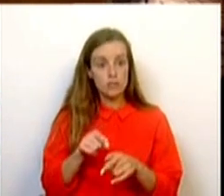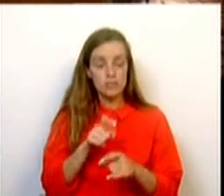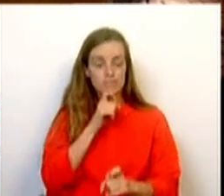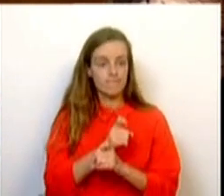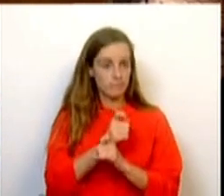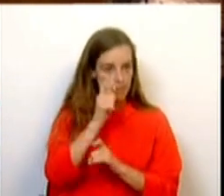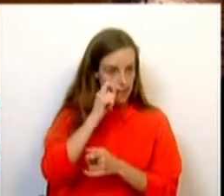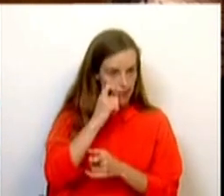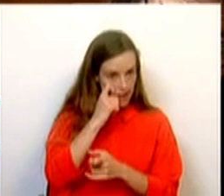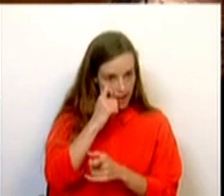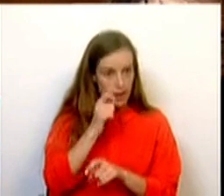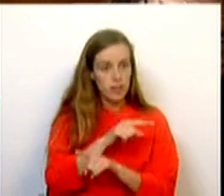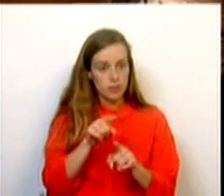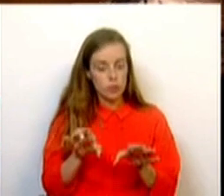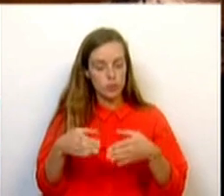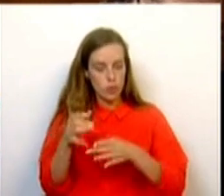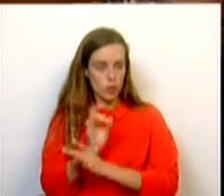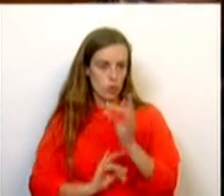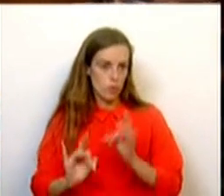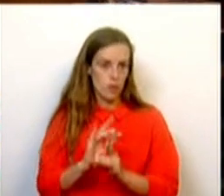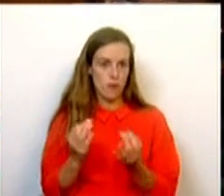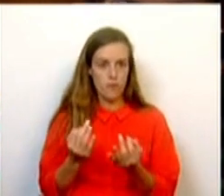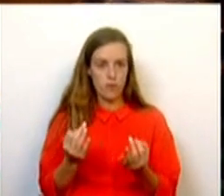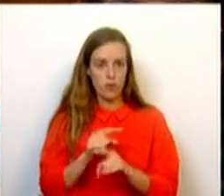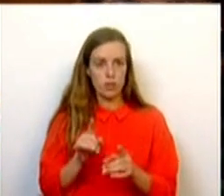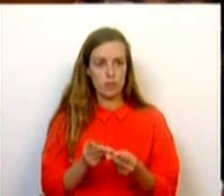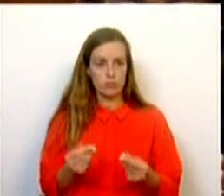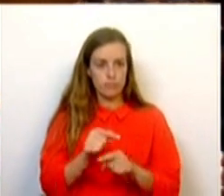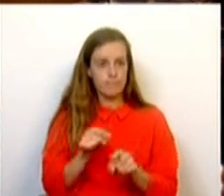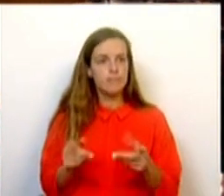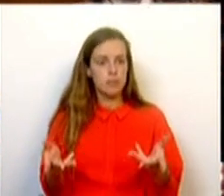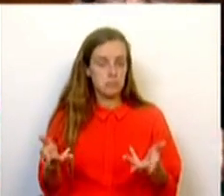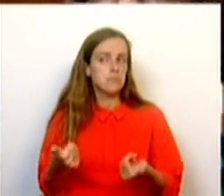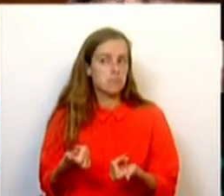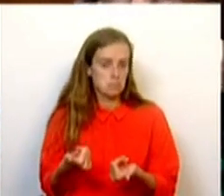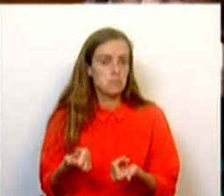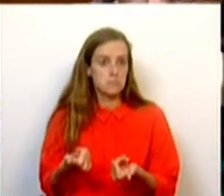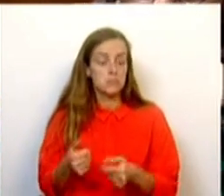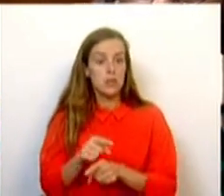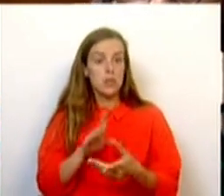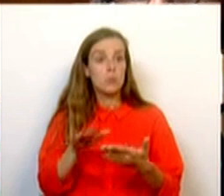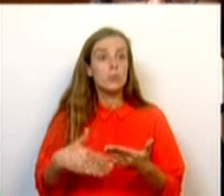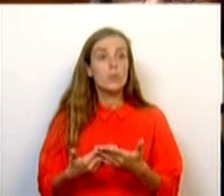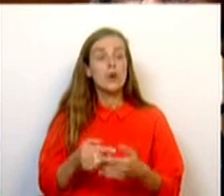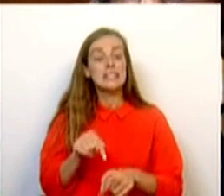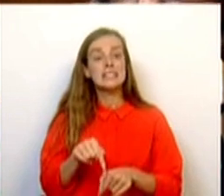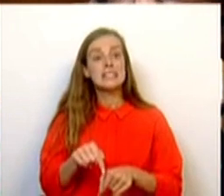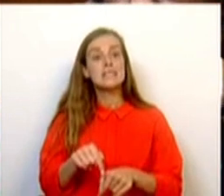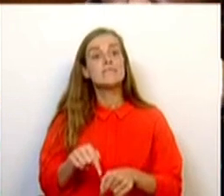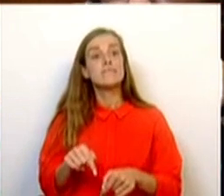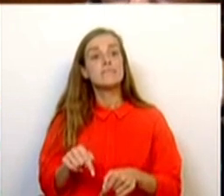exigida pela Comissão Europeia e, portanto, há aqui uma solução de proporcionalidade, porque aquilo que se propõe aqui são soluções